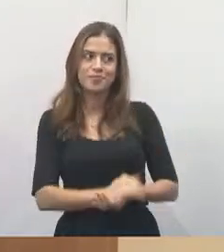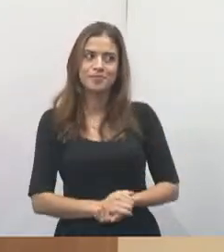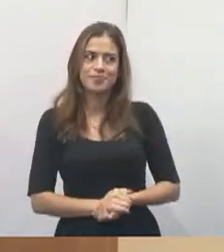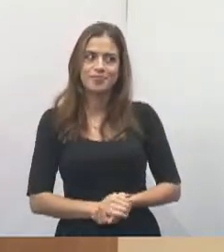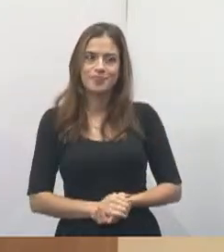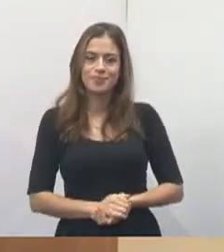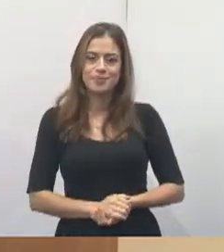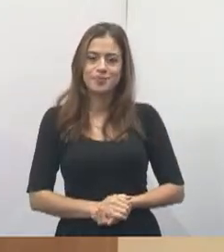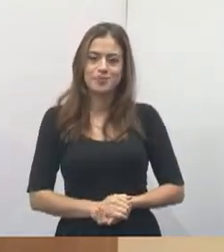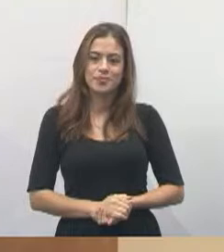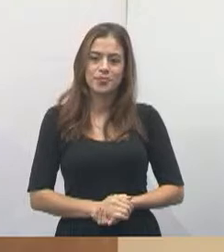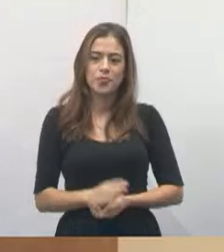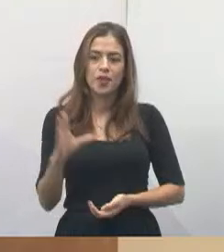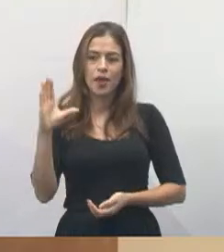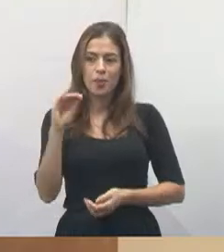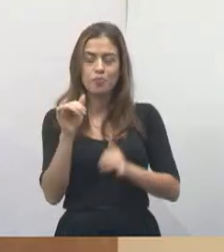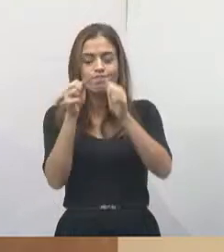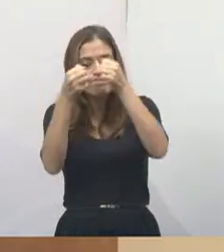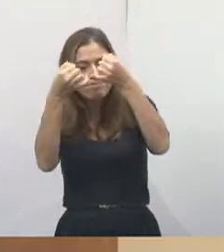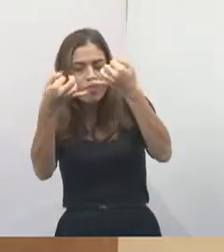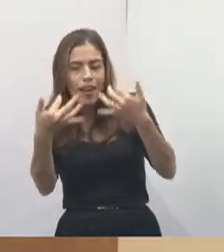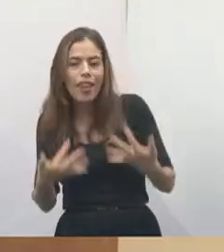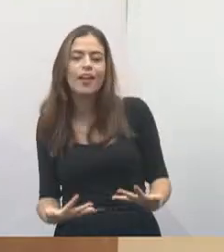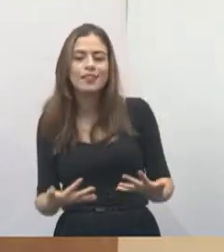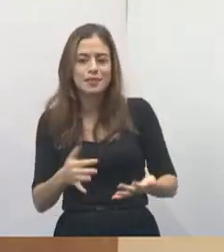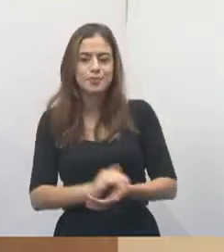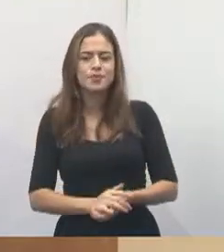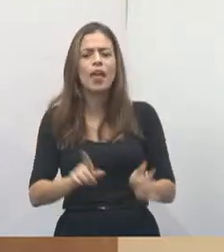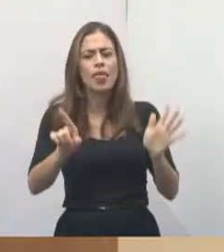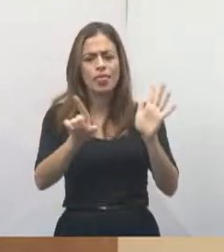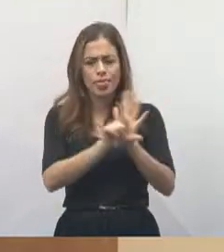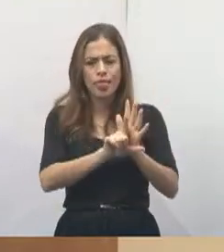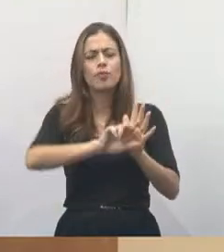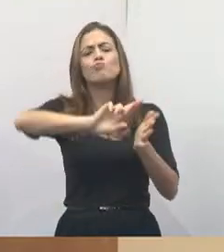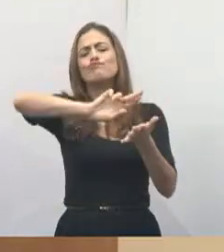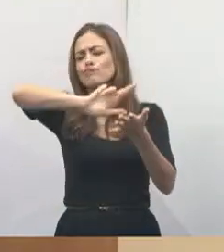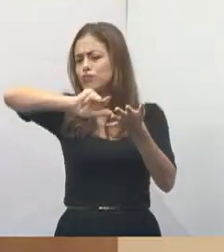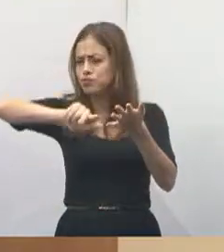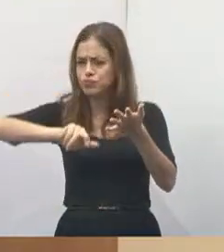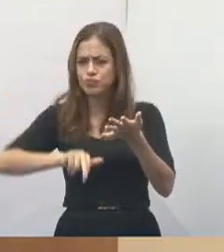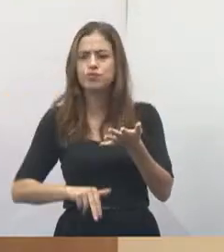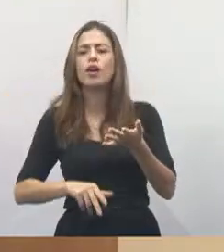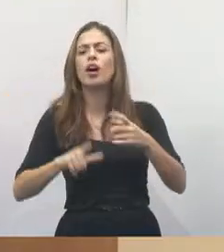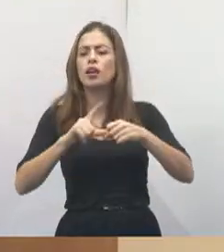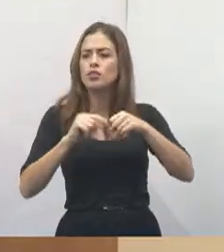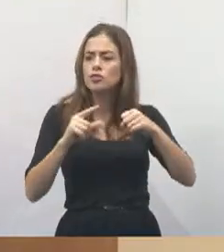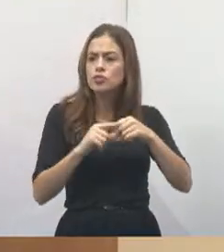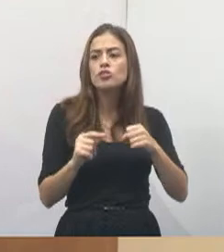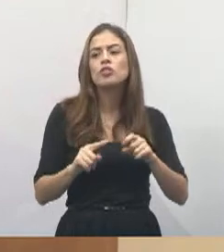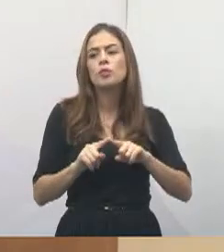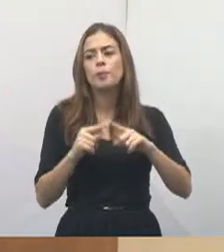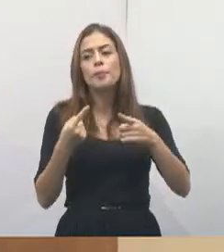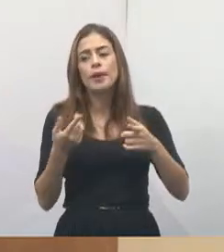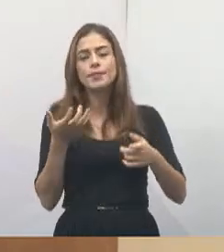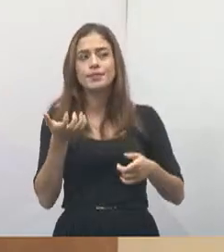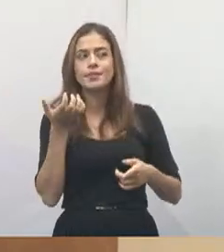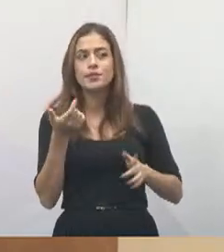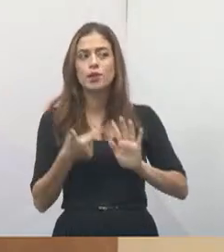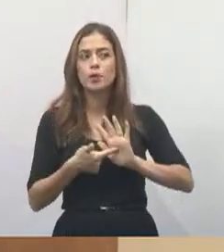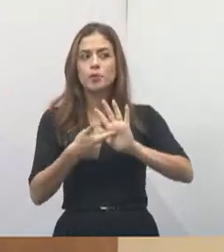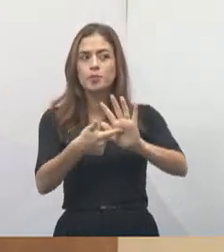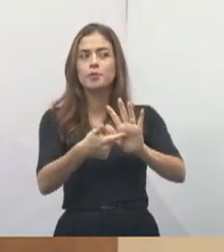o pouco que foi explanado aqui, nós temos outras leis, outros artigos, mas eu quis